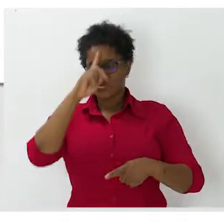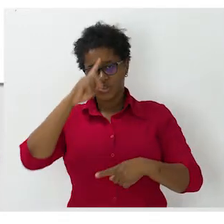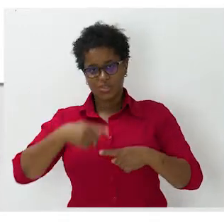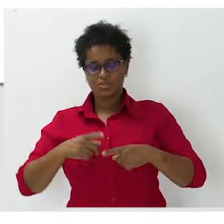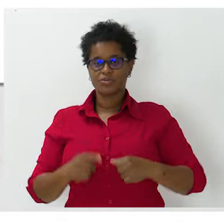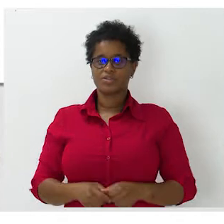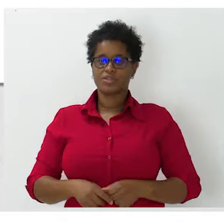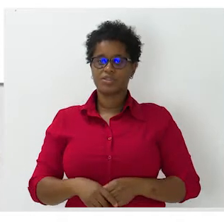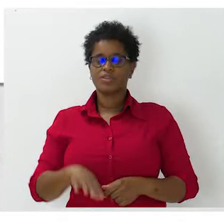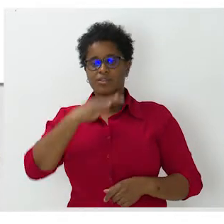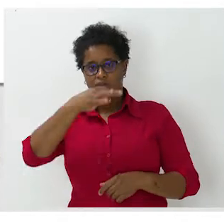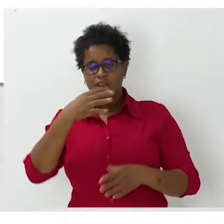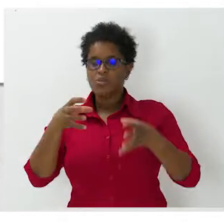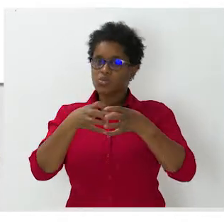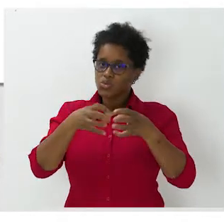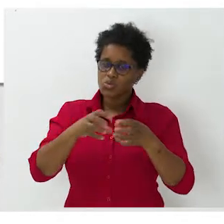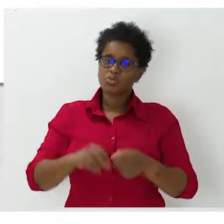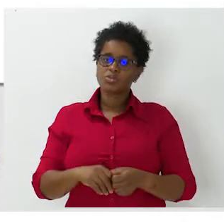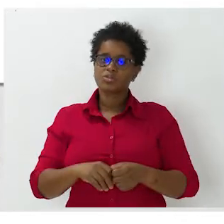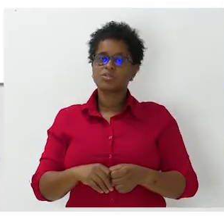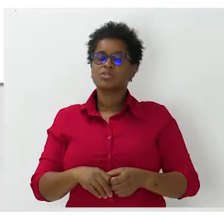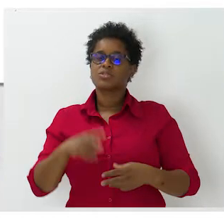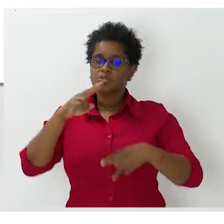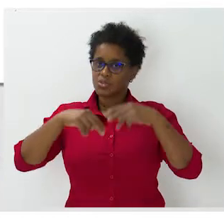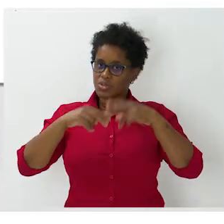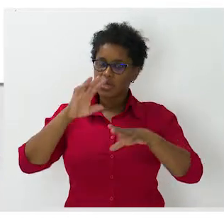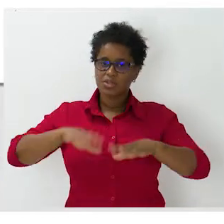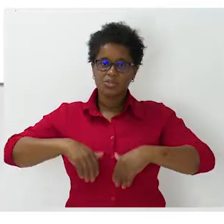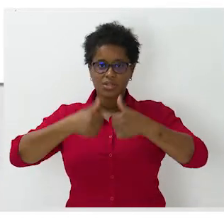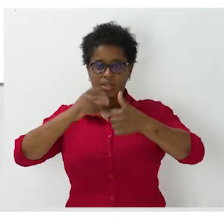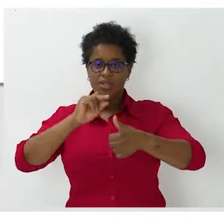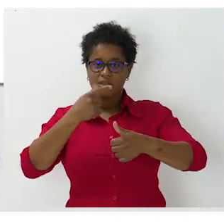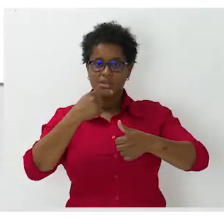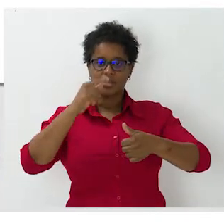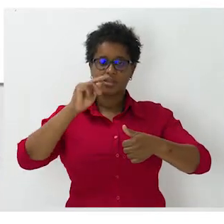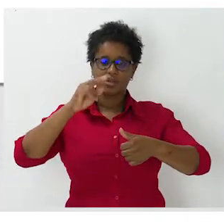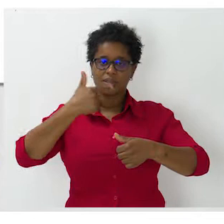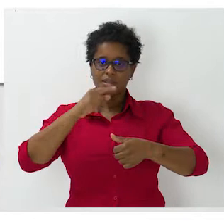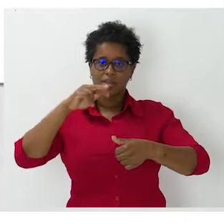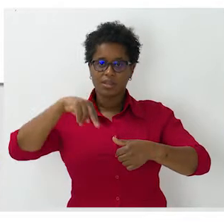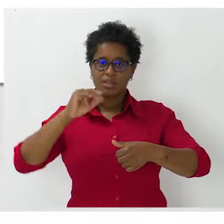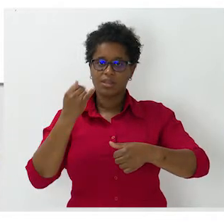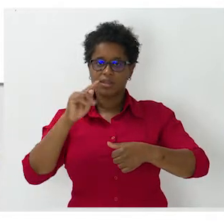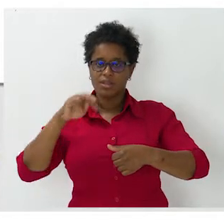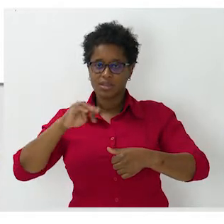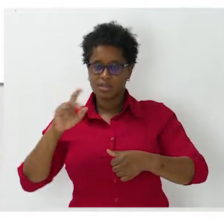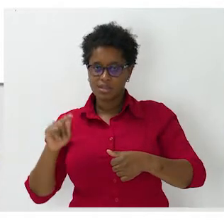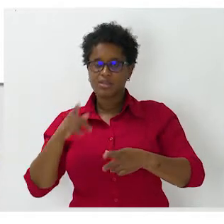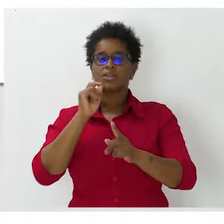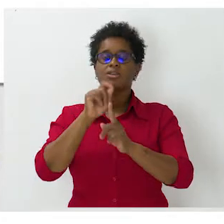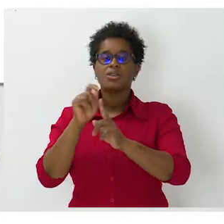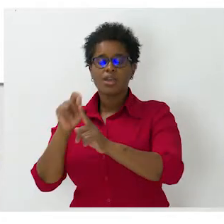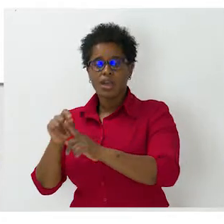Objetivos: referir os grupos que compunham a sociedade ateniense, indicar as